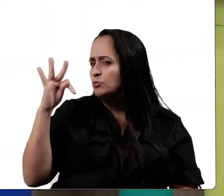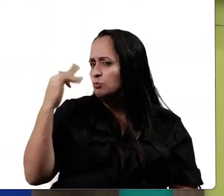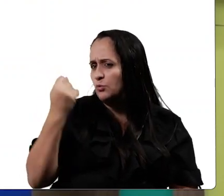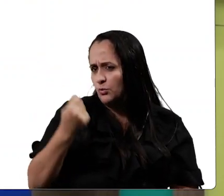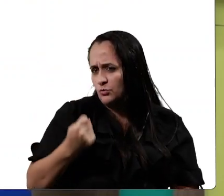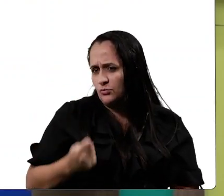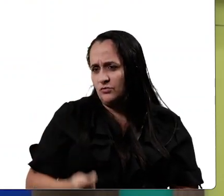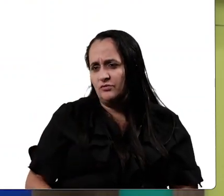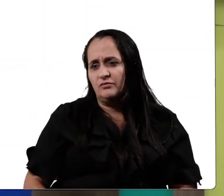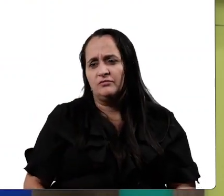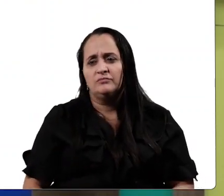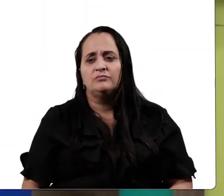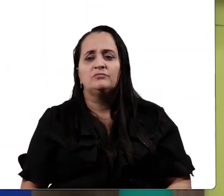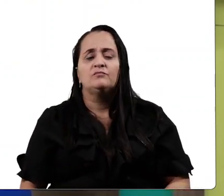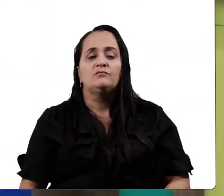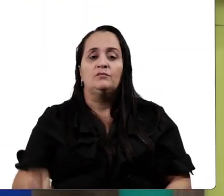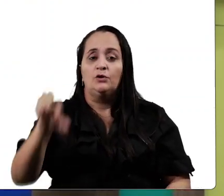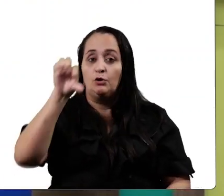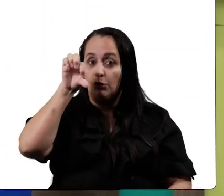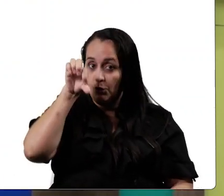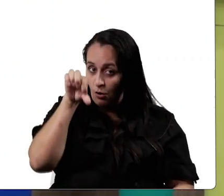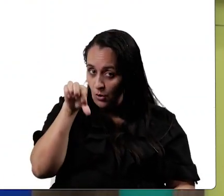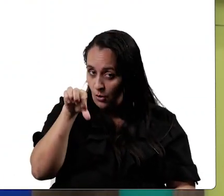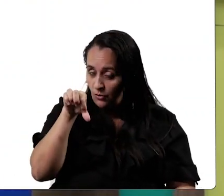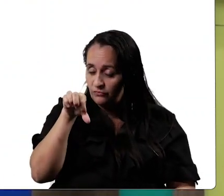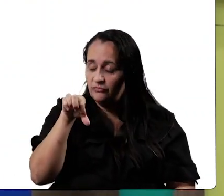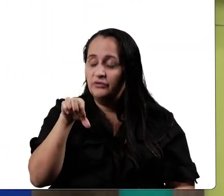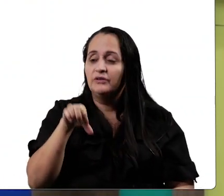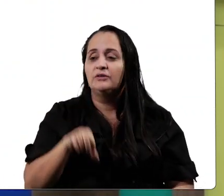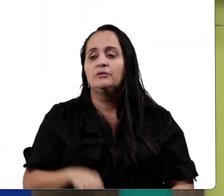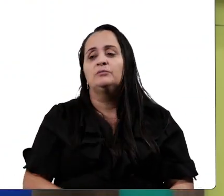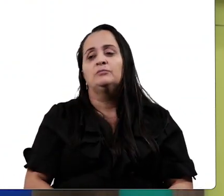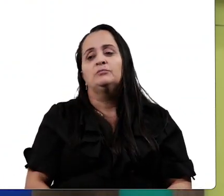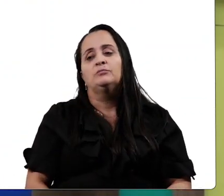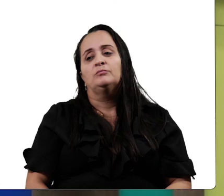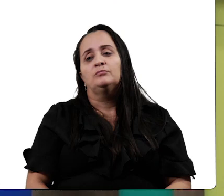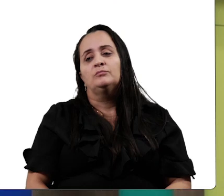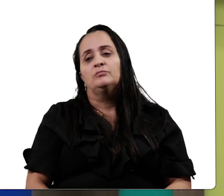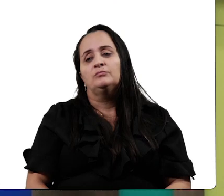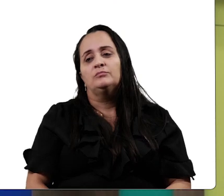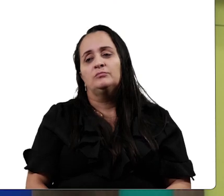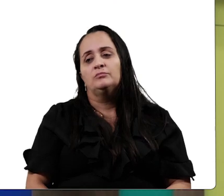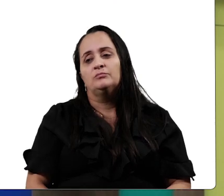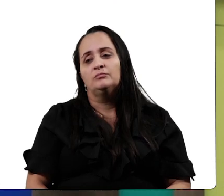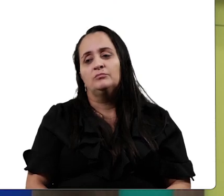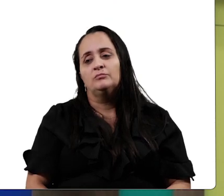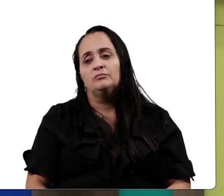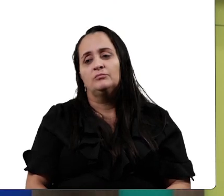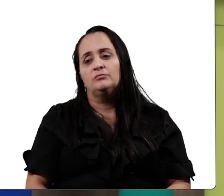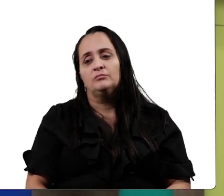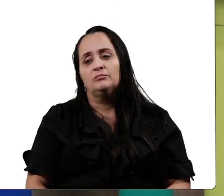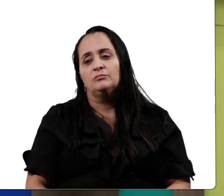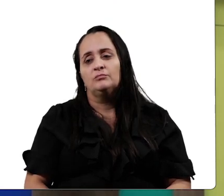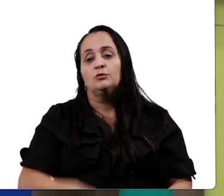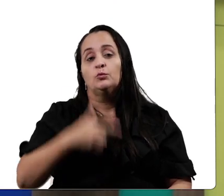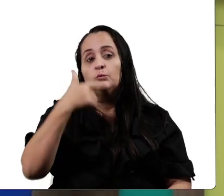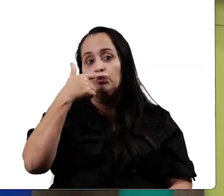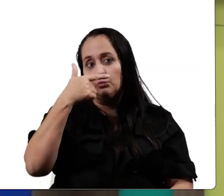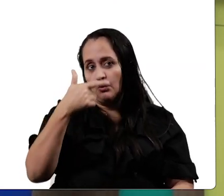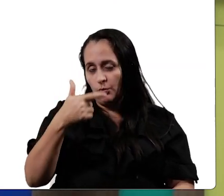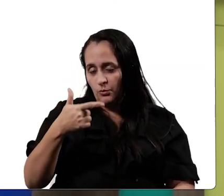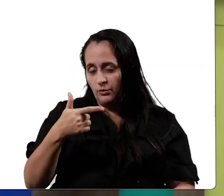tdo vamos pegar aqui o no que nós fizemos aqui mais